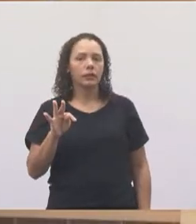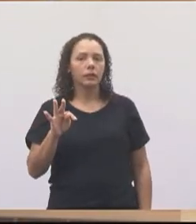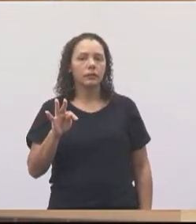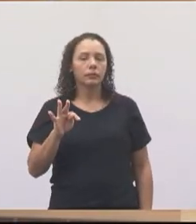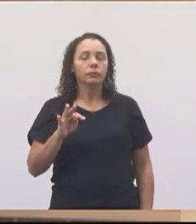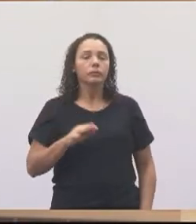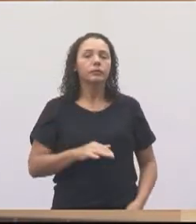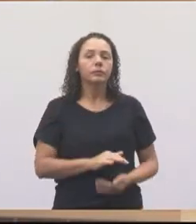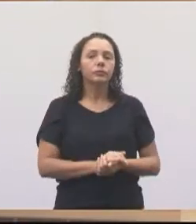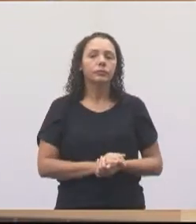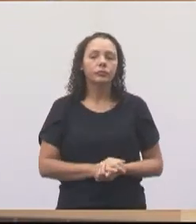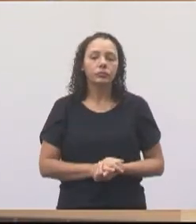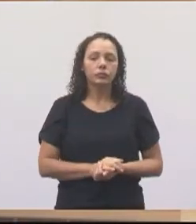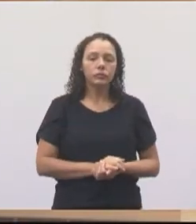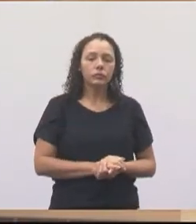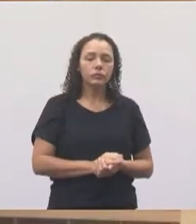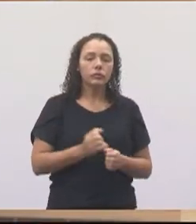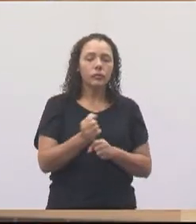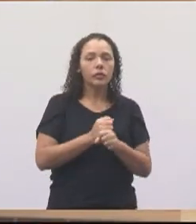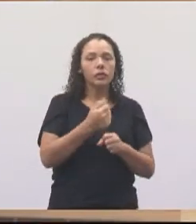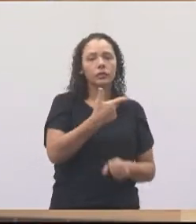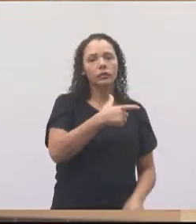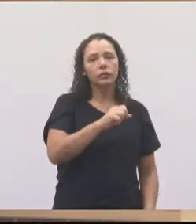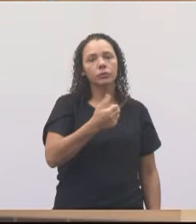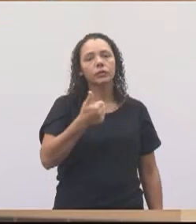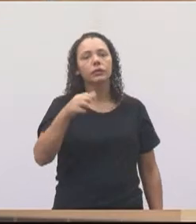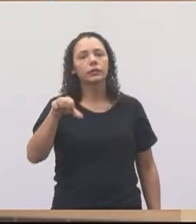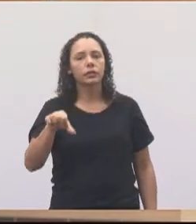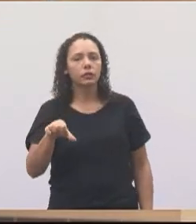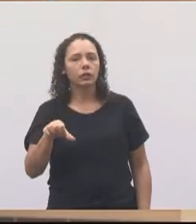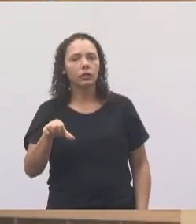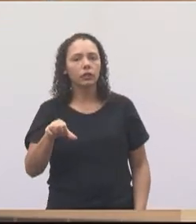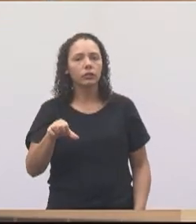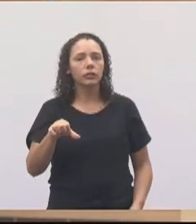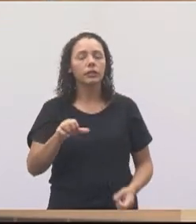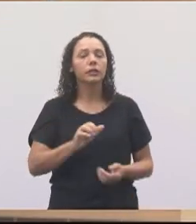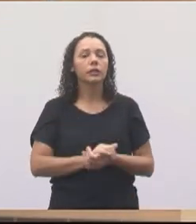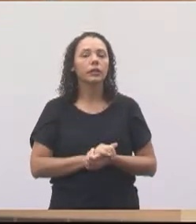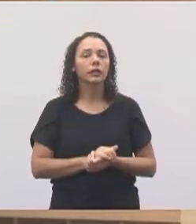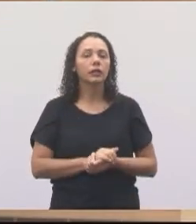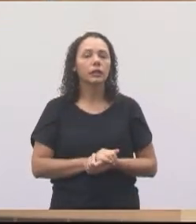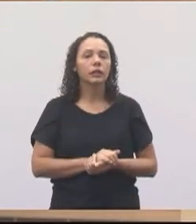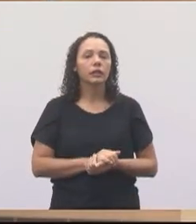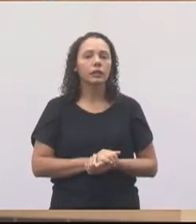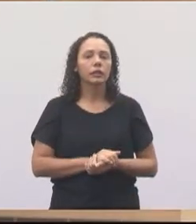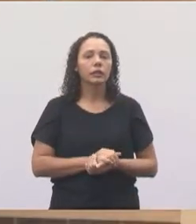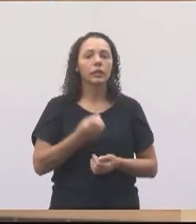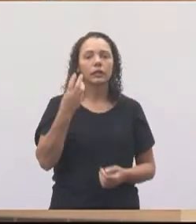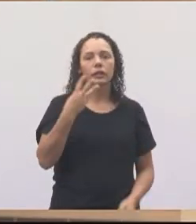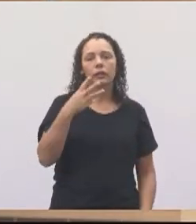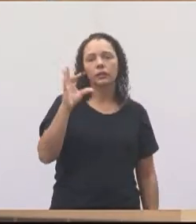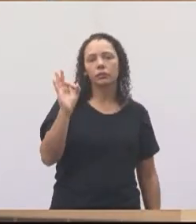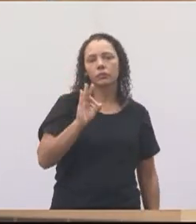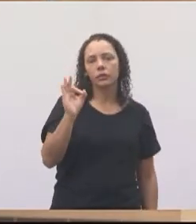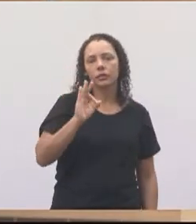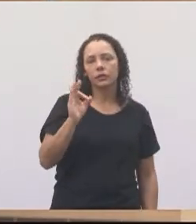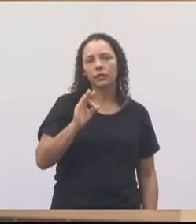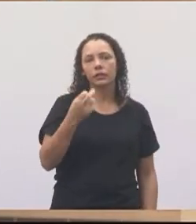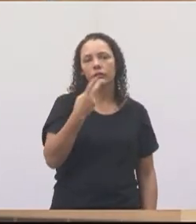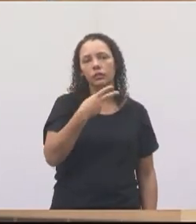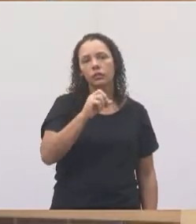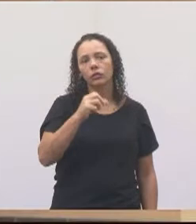Mota. Eu tenho aqui em 2019, foi repassada aí a contrapartida de 3%,